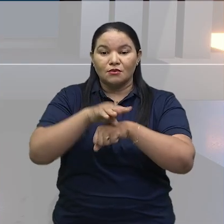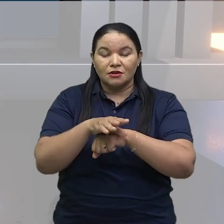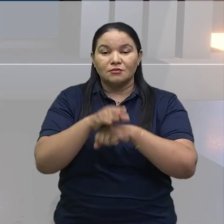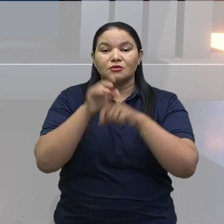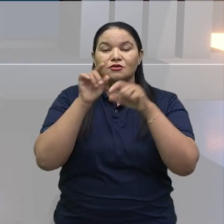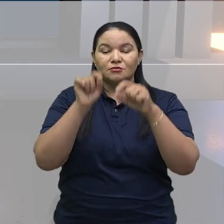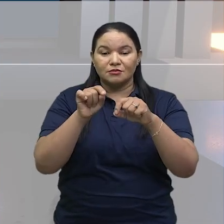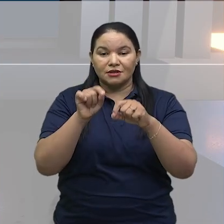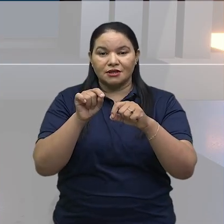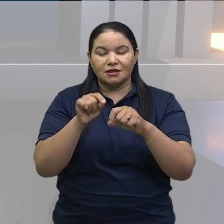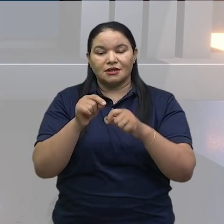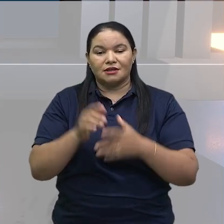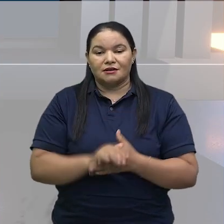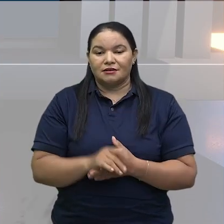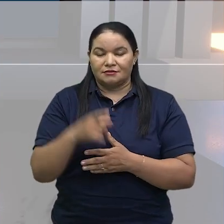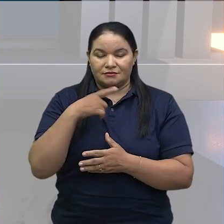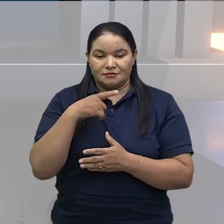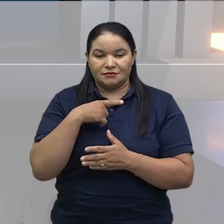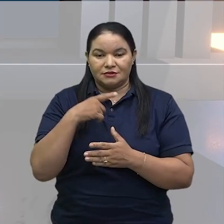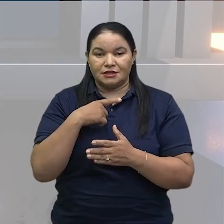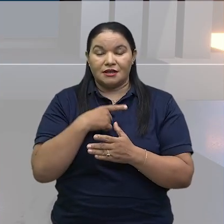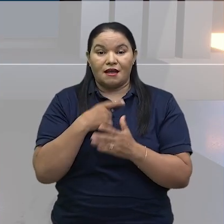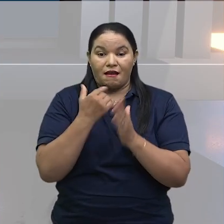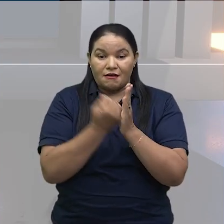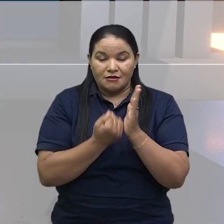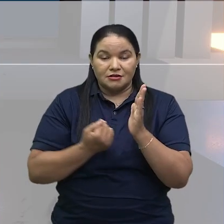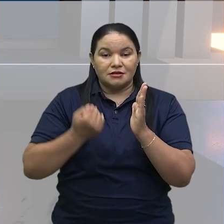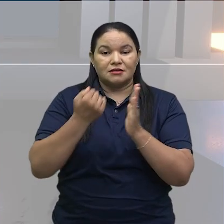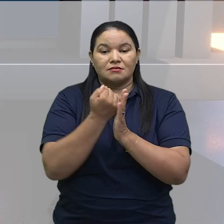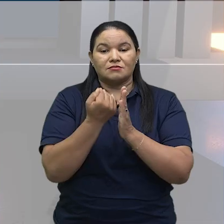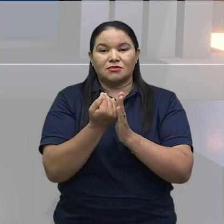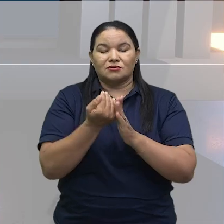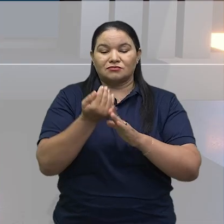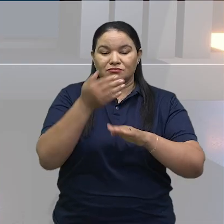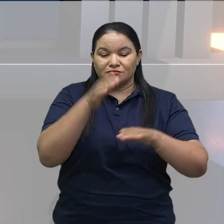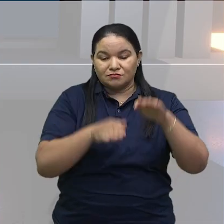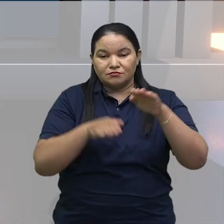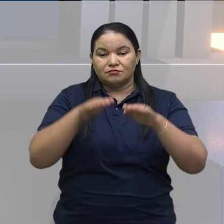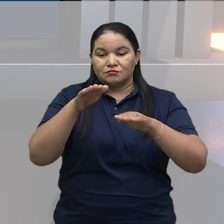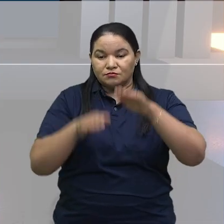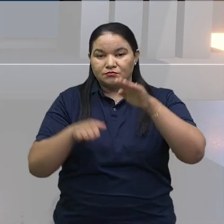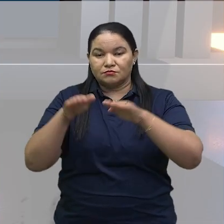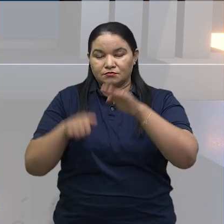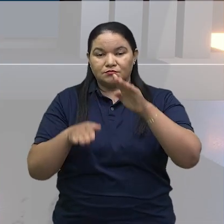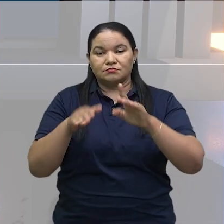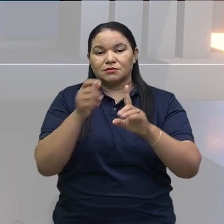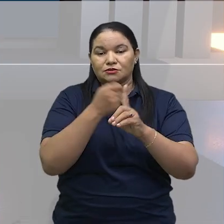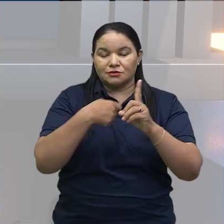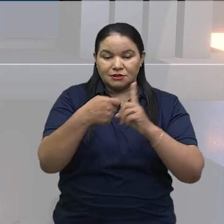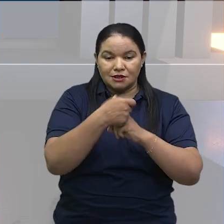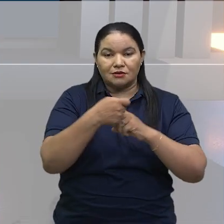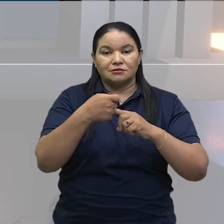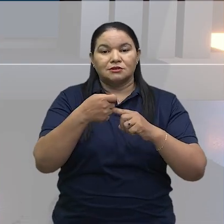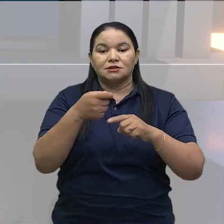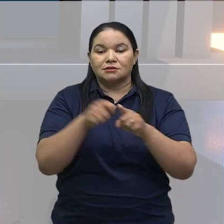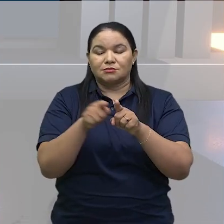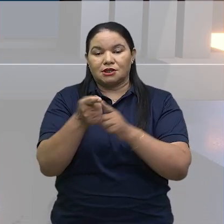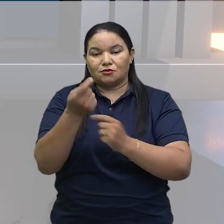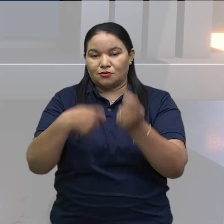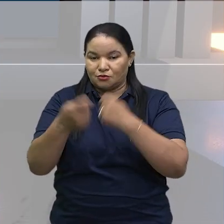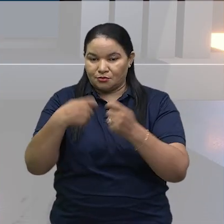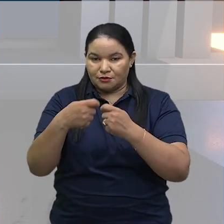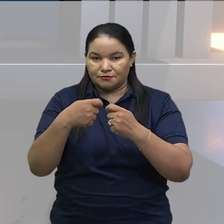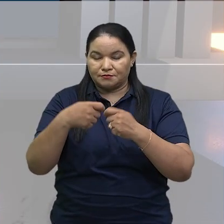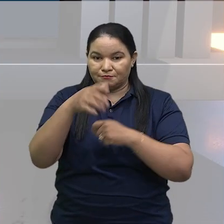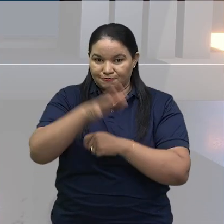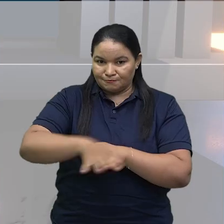nós tivéssemos a intensificação das desigualdades, tanto social como econômica de uma forma geral, tá